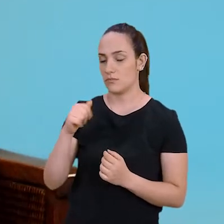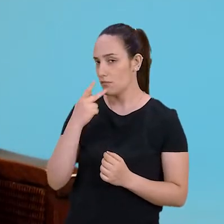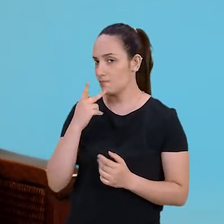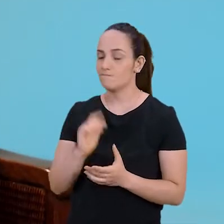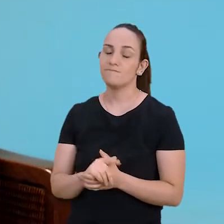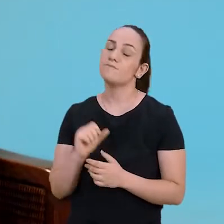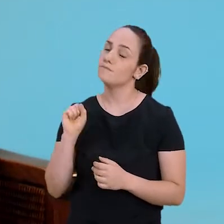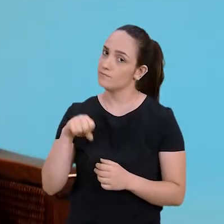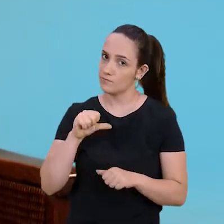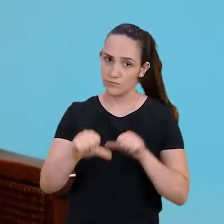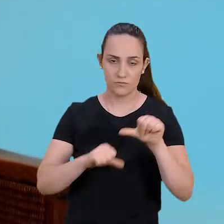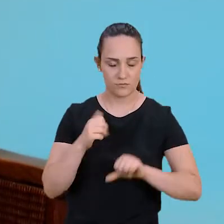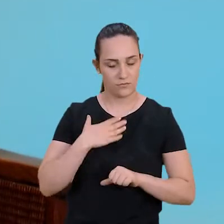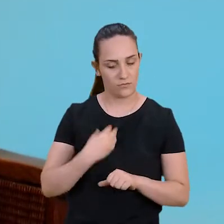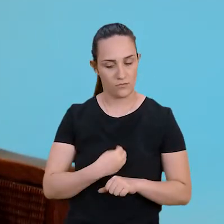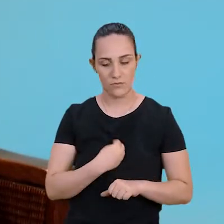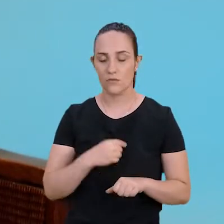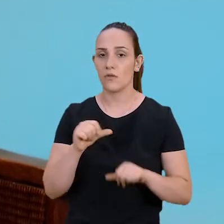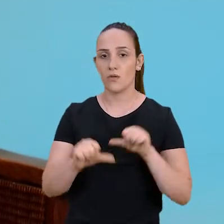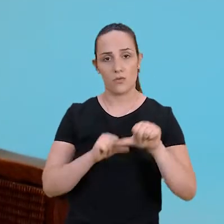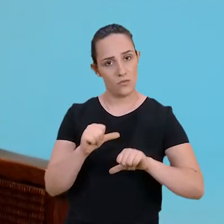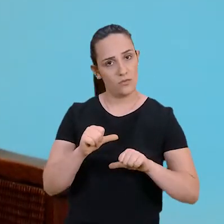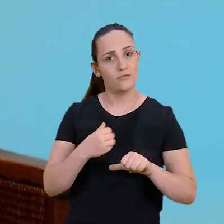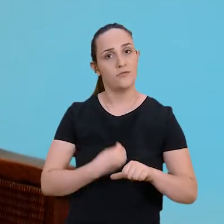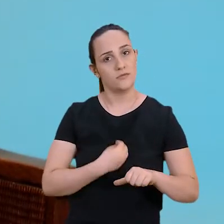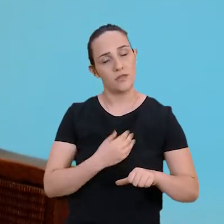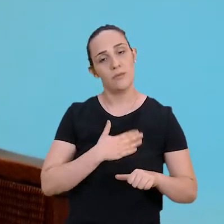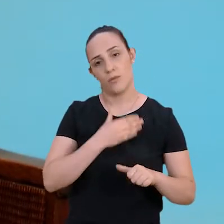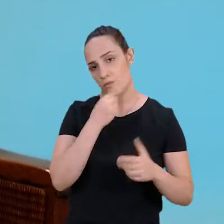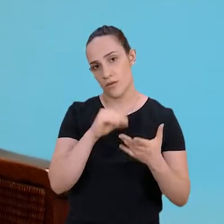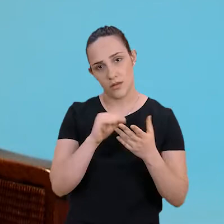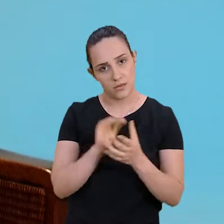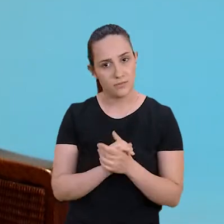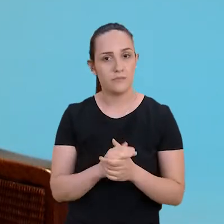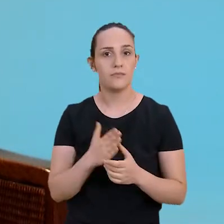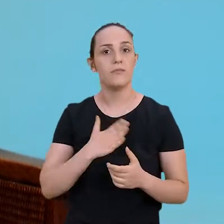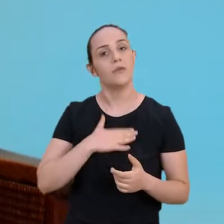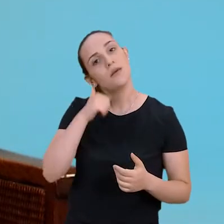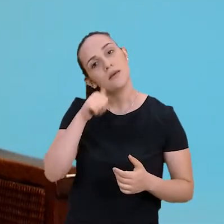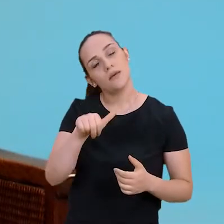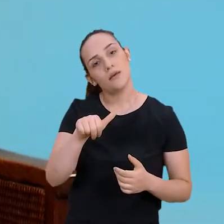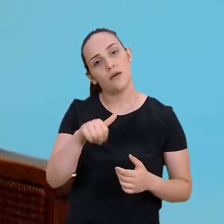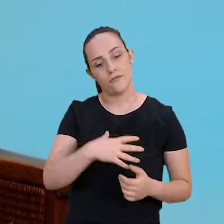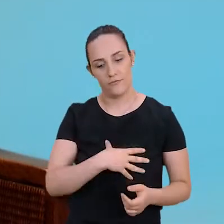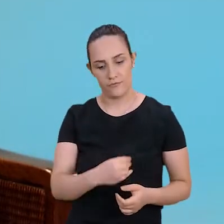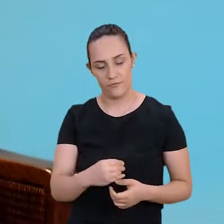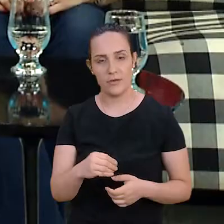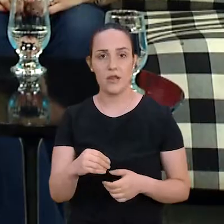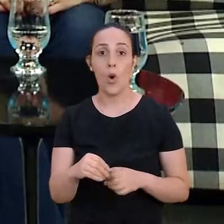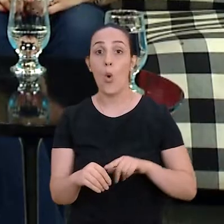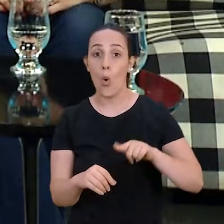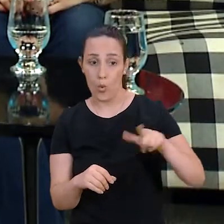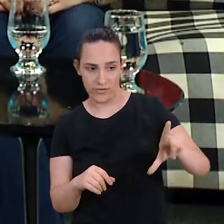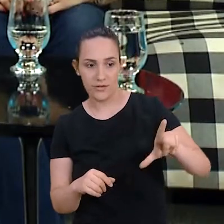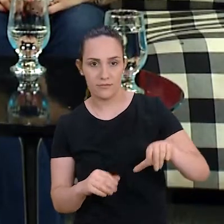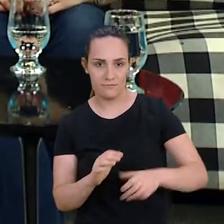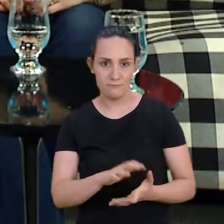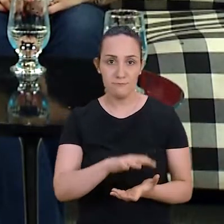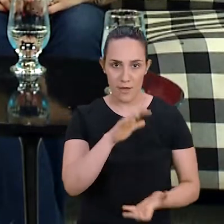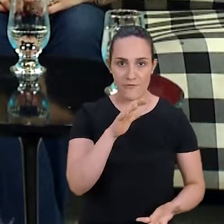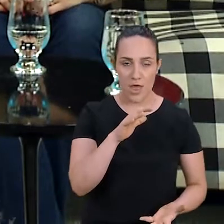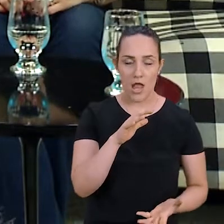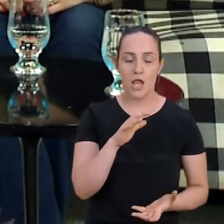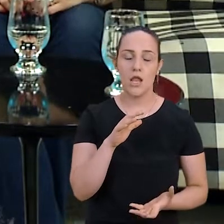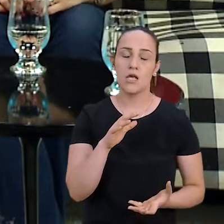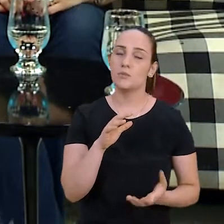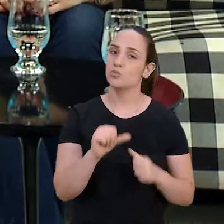minha rotina, mudou a rotina dele, a da minha outra mais velha, com 9 anos, né? E assim, toda a estrutura, né? Porque hoje